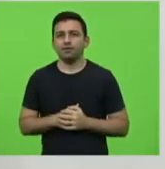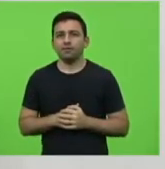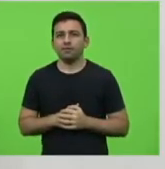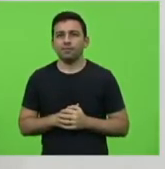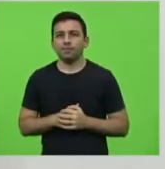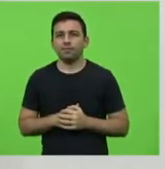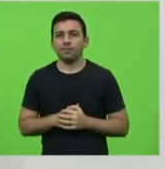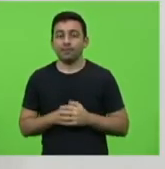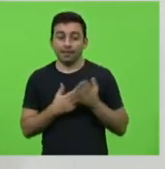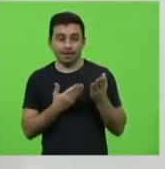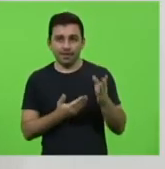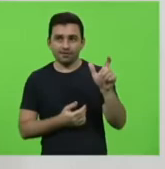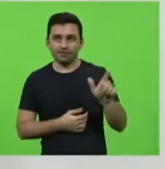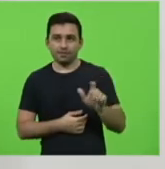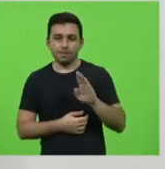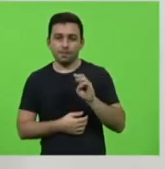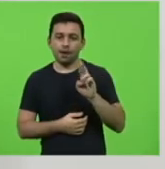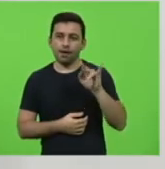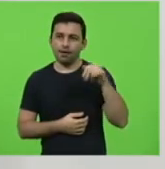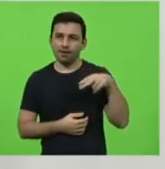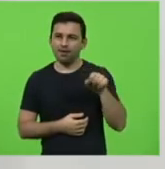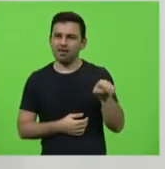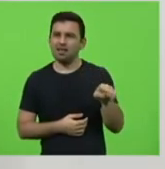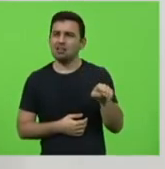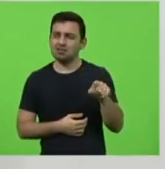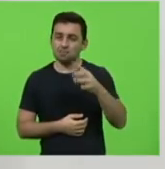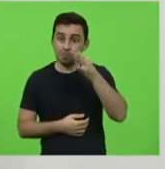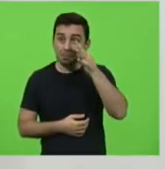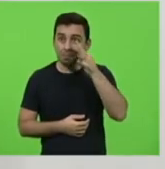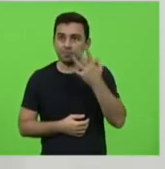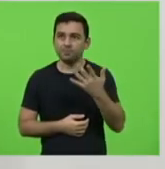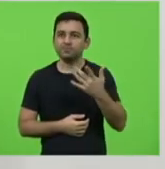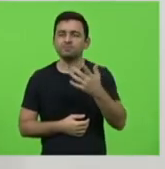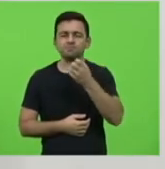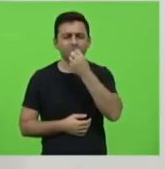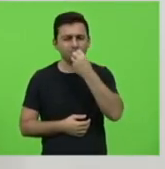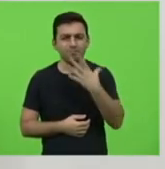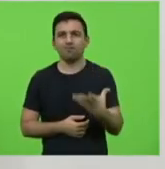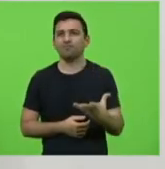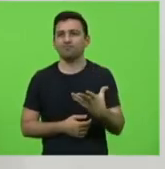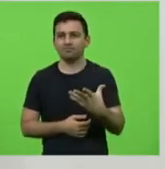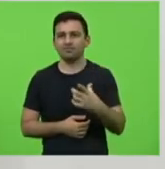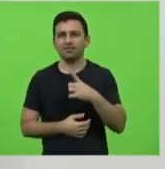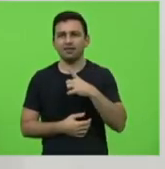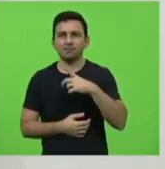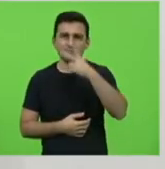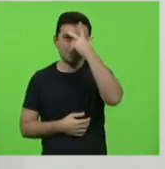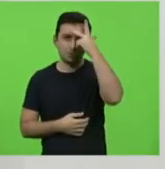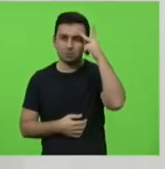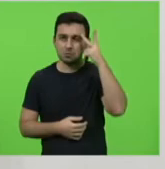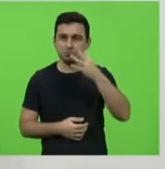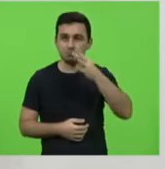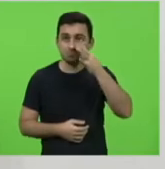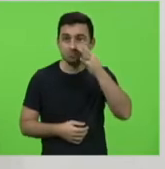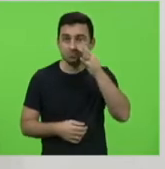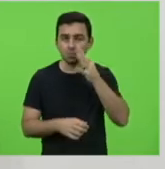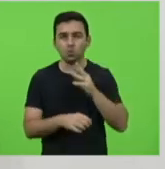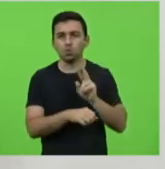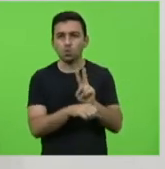o Brian estava aqui acompanhando, e que legal, né? Saber que existem pessoas que estão fazendo esse tipo de